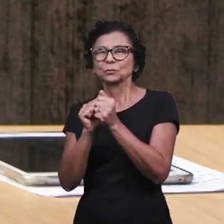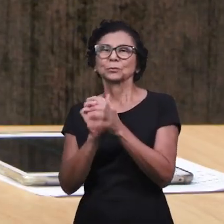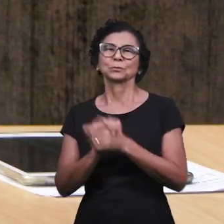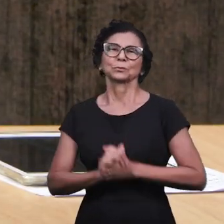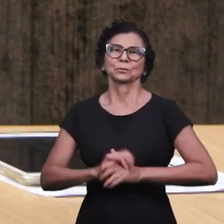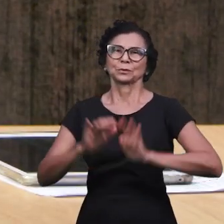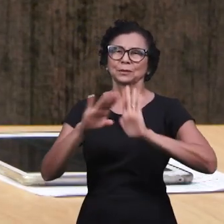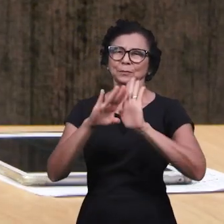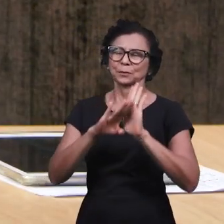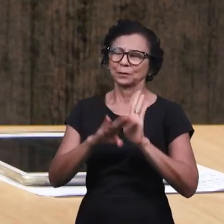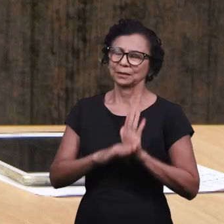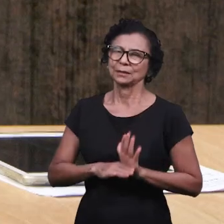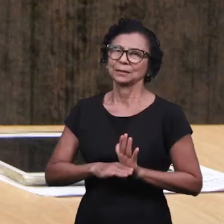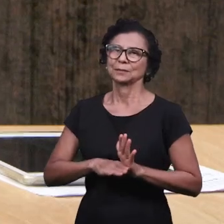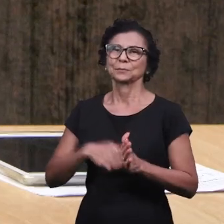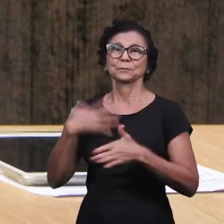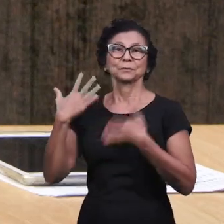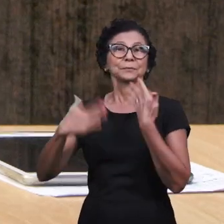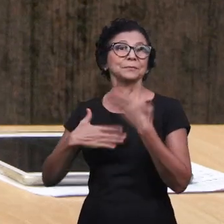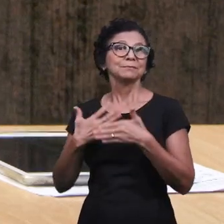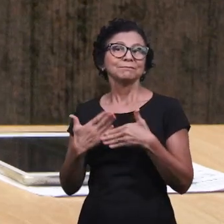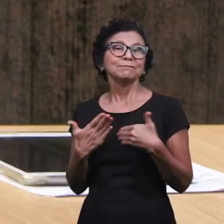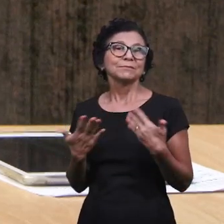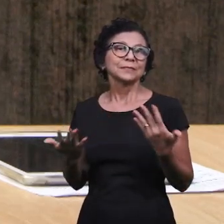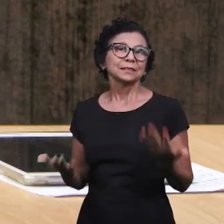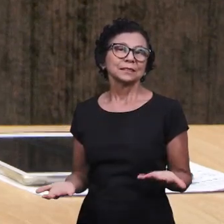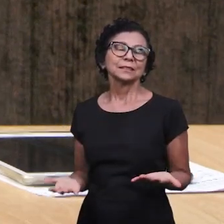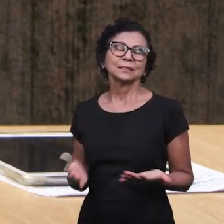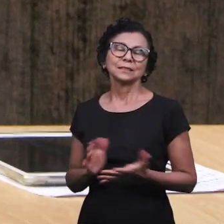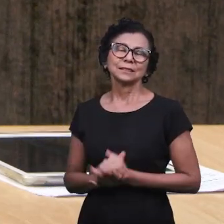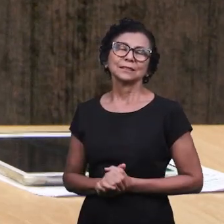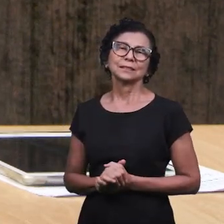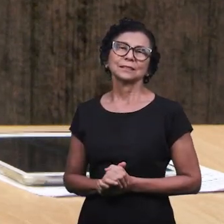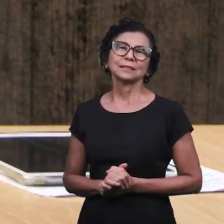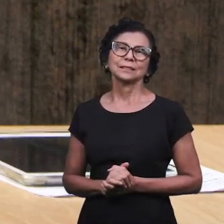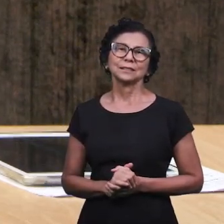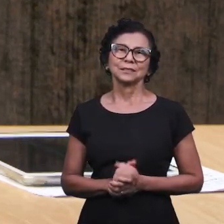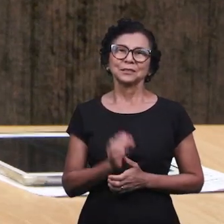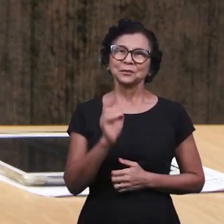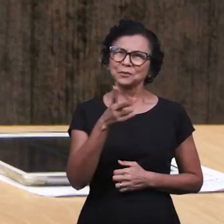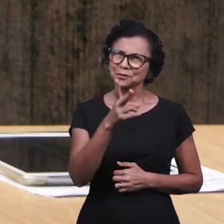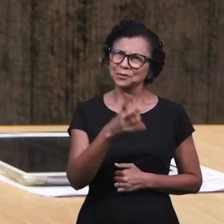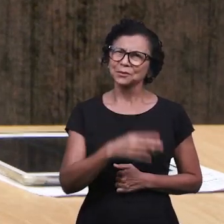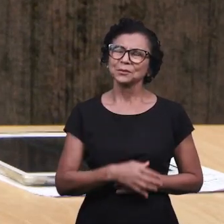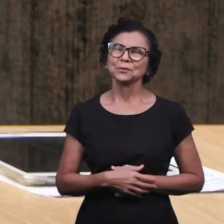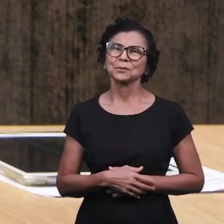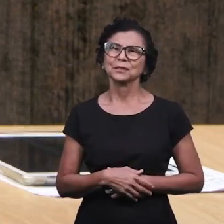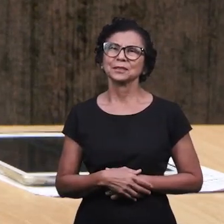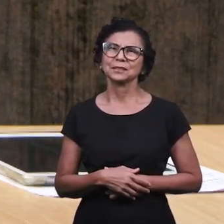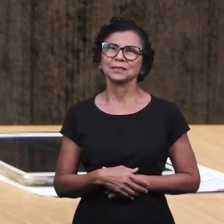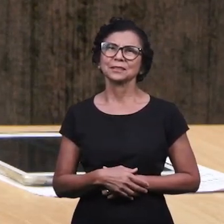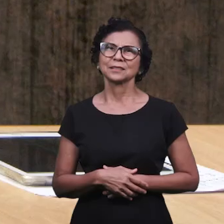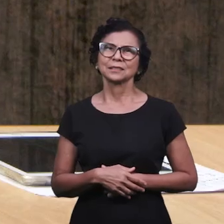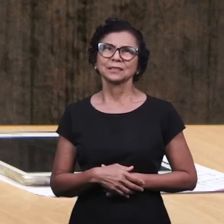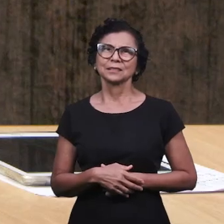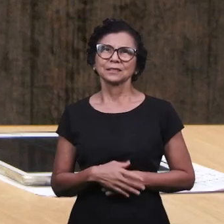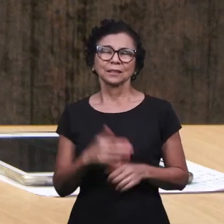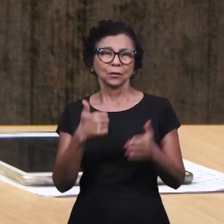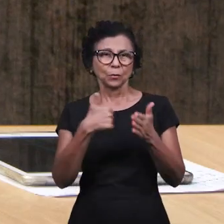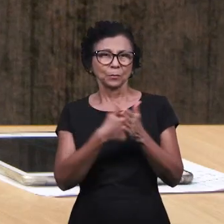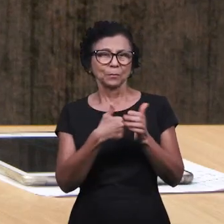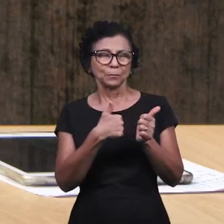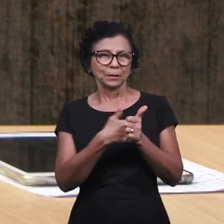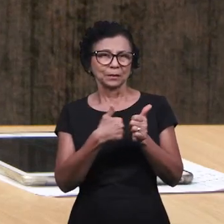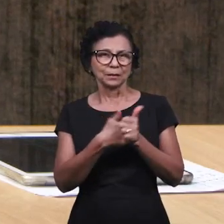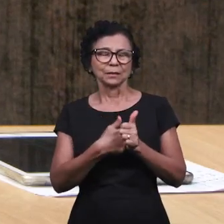uma alegria para nós, e fica nosso pedido, continue conosco, também pela